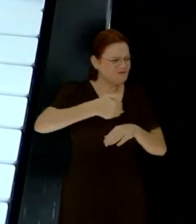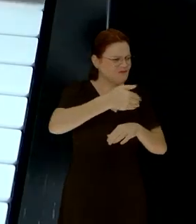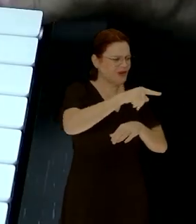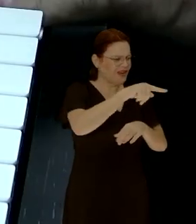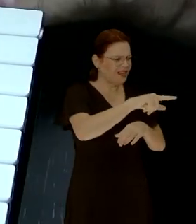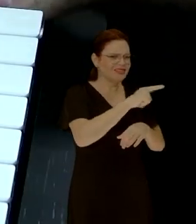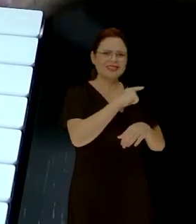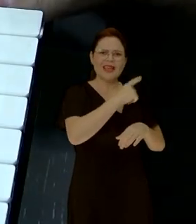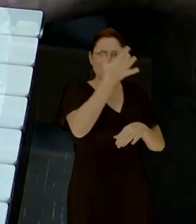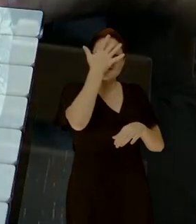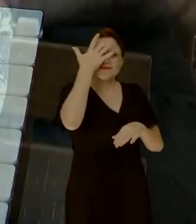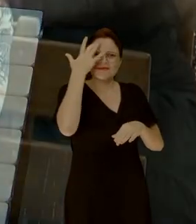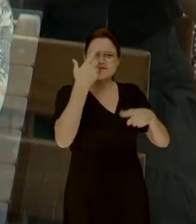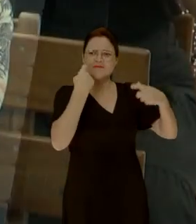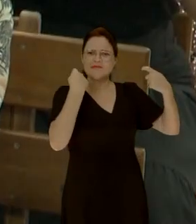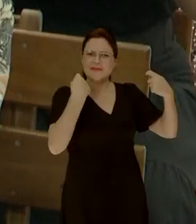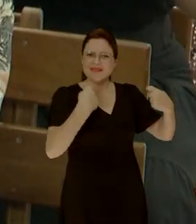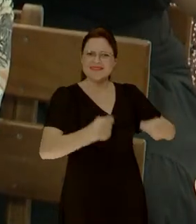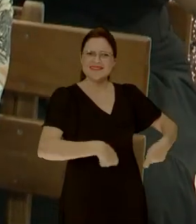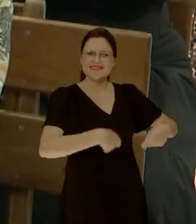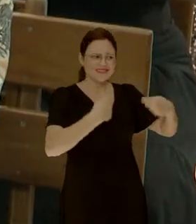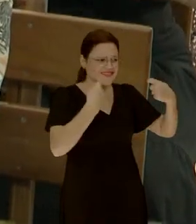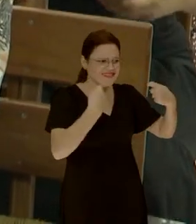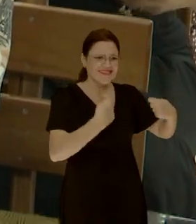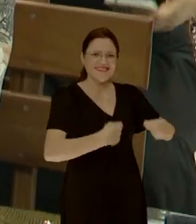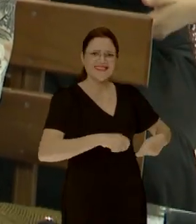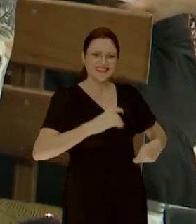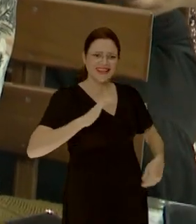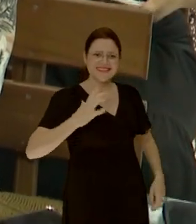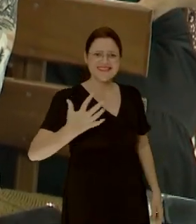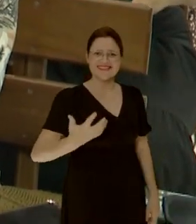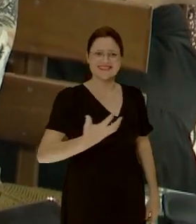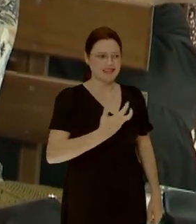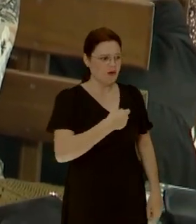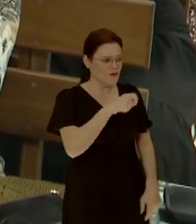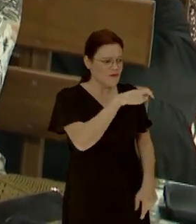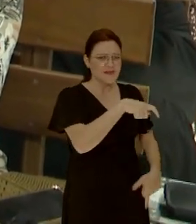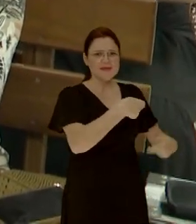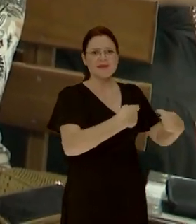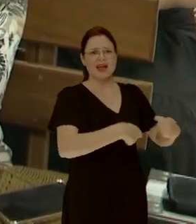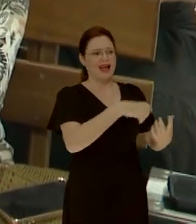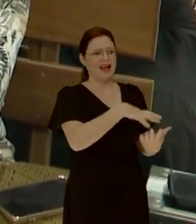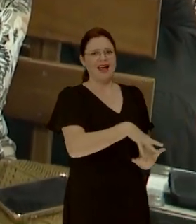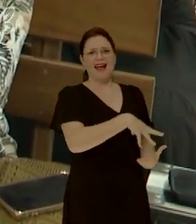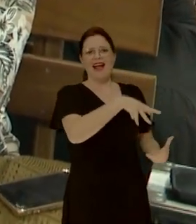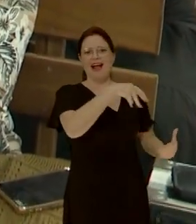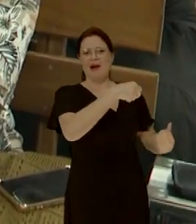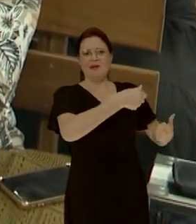Quem quer ir por mim a procurar.